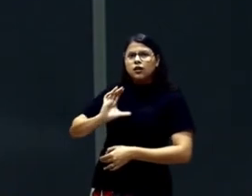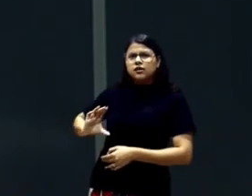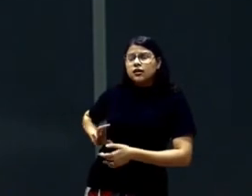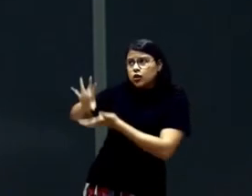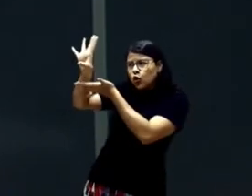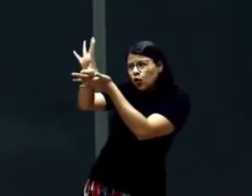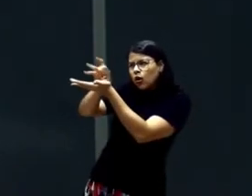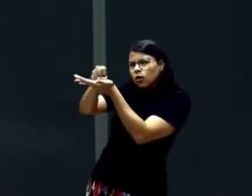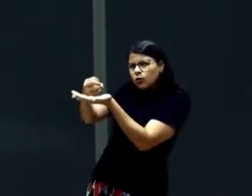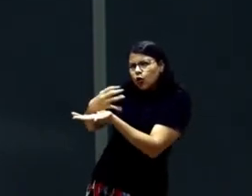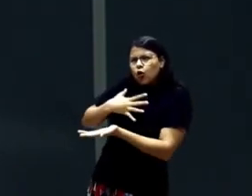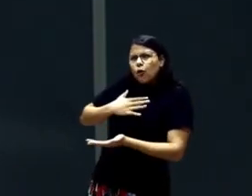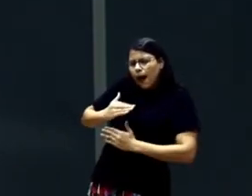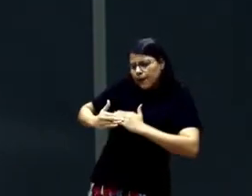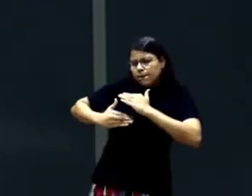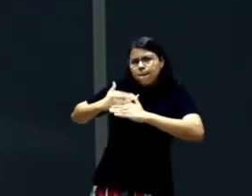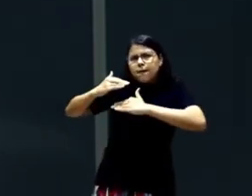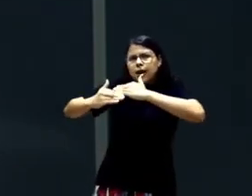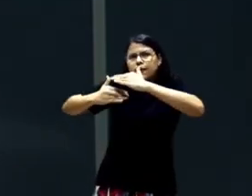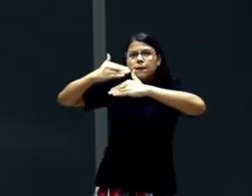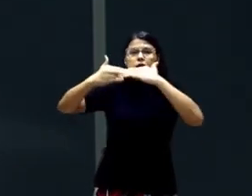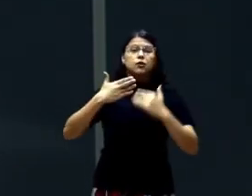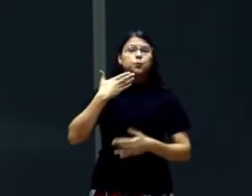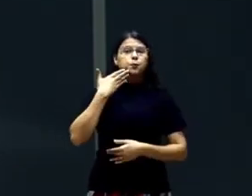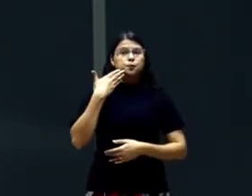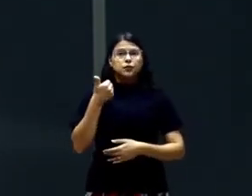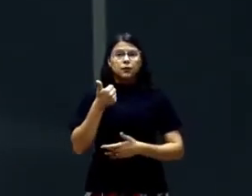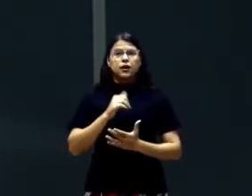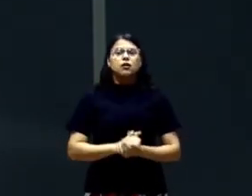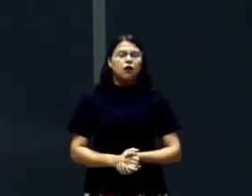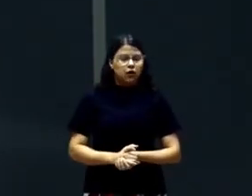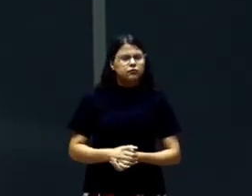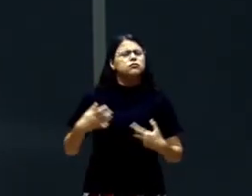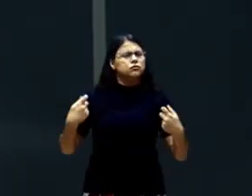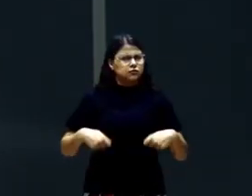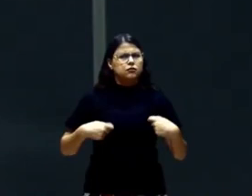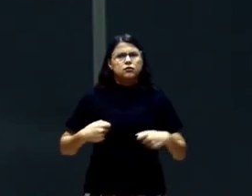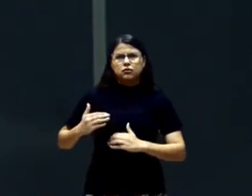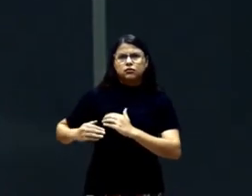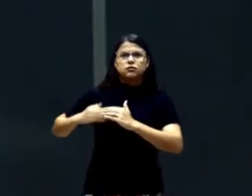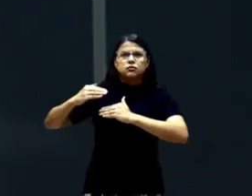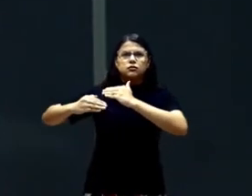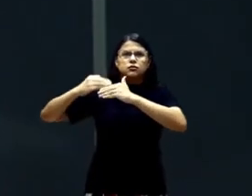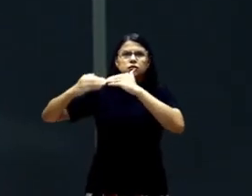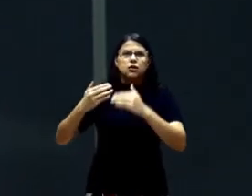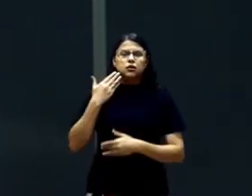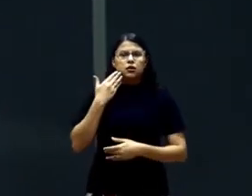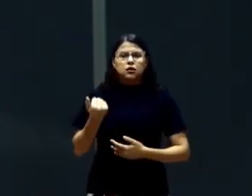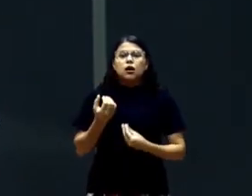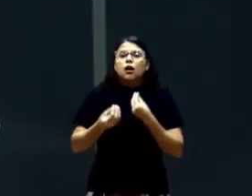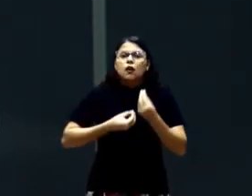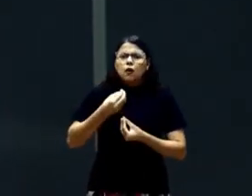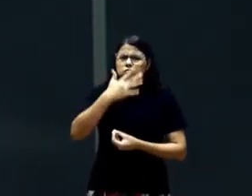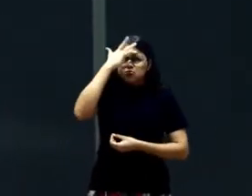melhora. O que nós entendemos ser uma evolução. Como pode você estar 20 anos na igreja e não